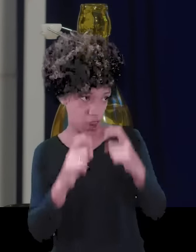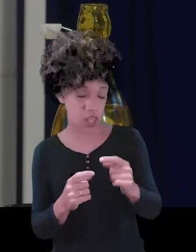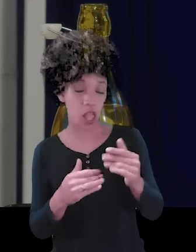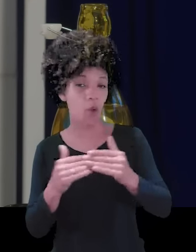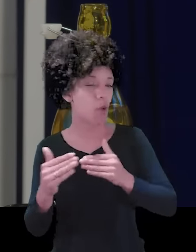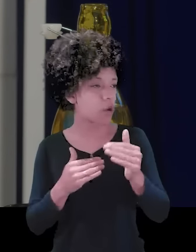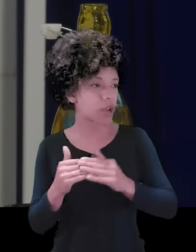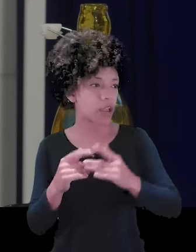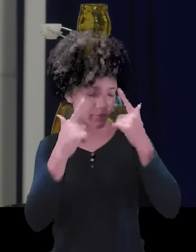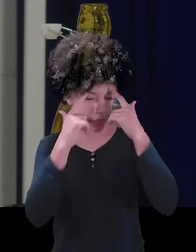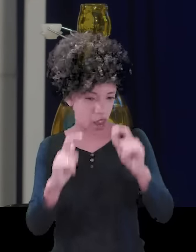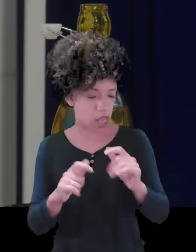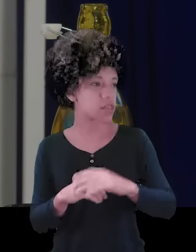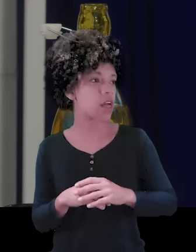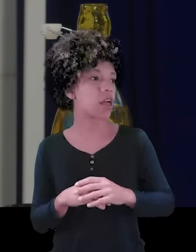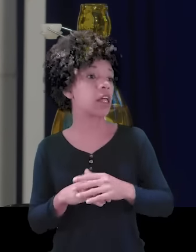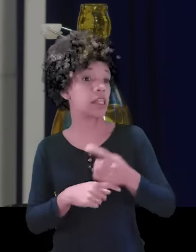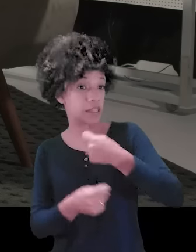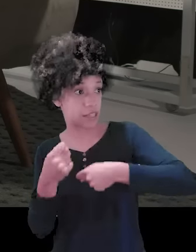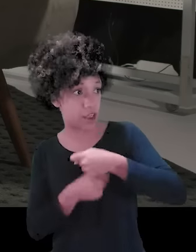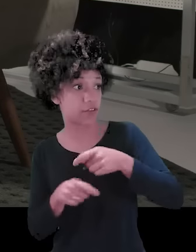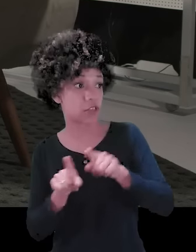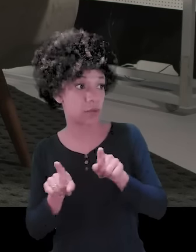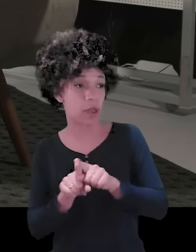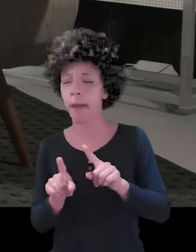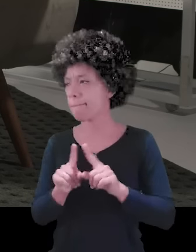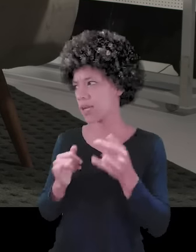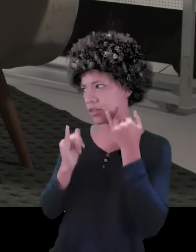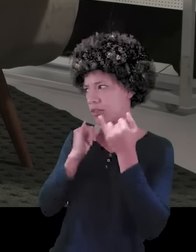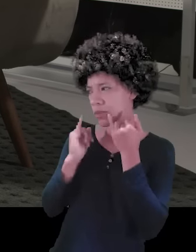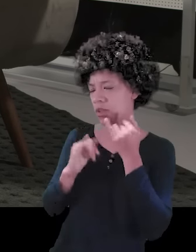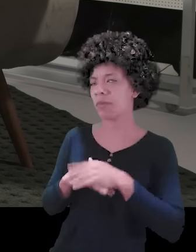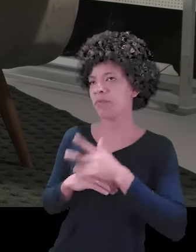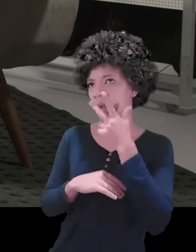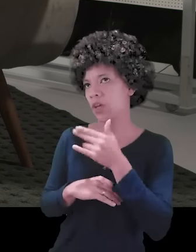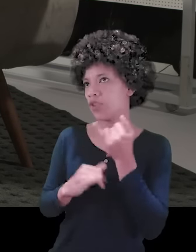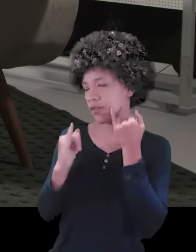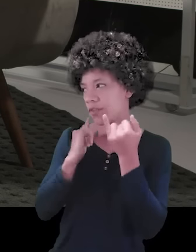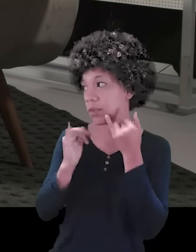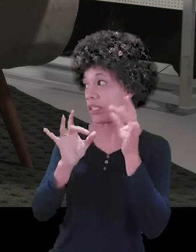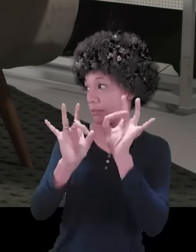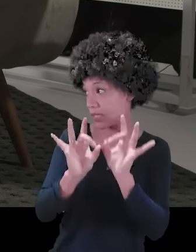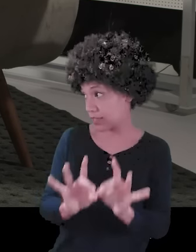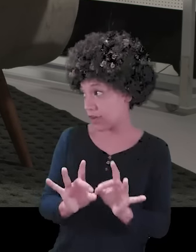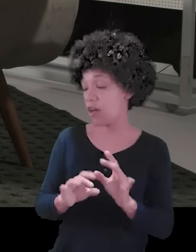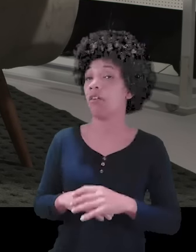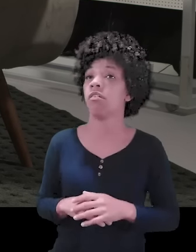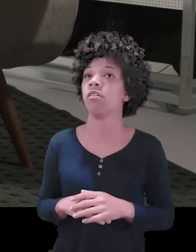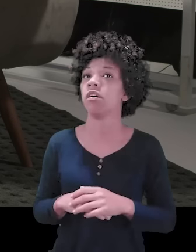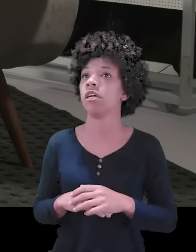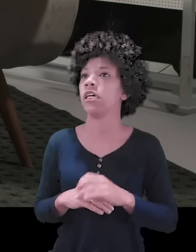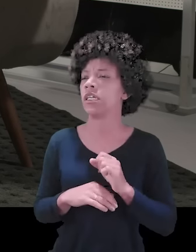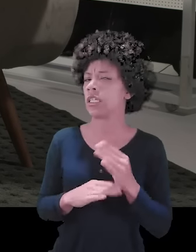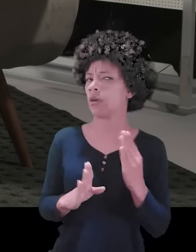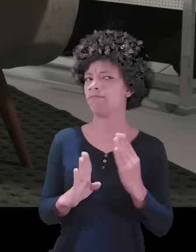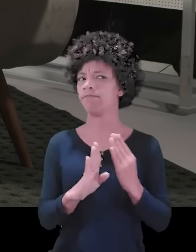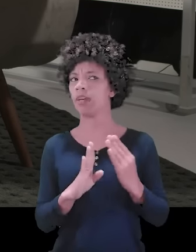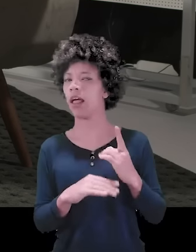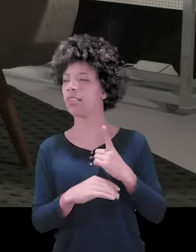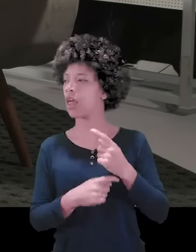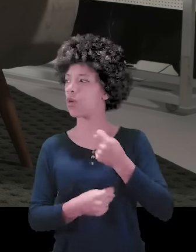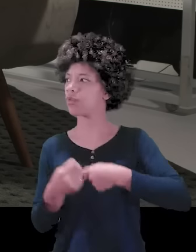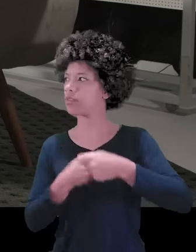violação de direitos humanos invés de tráfico de pessoas também mas as informação assim eu acho assim ó é específica se eu tô desconfiado